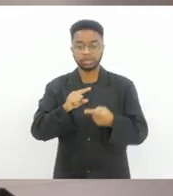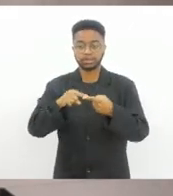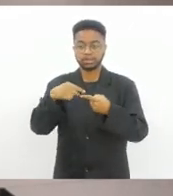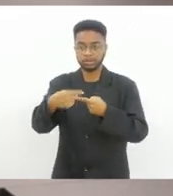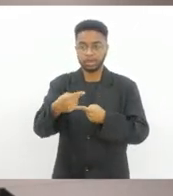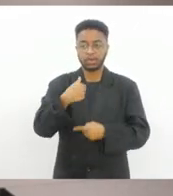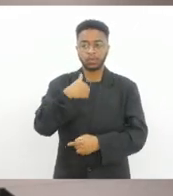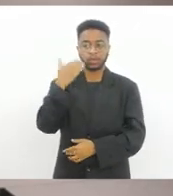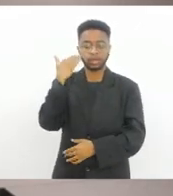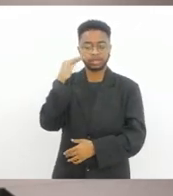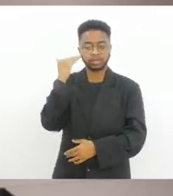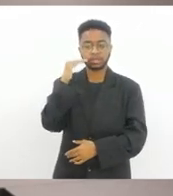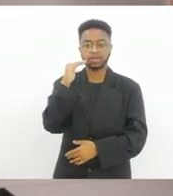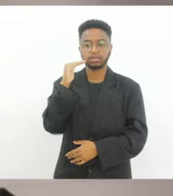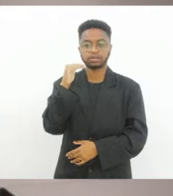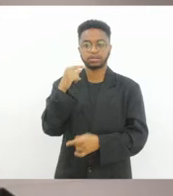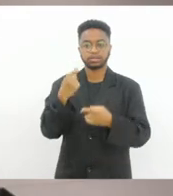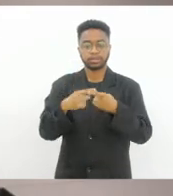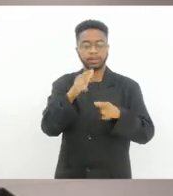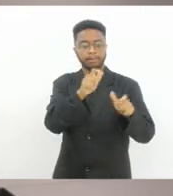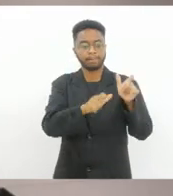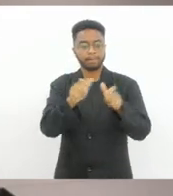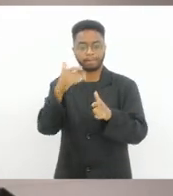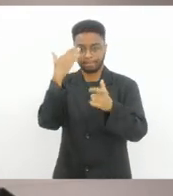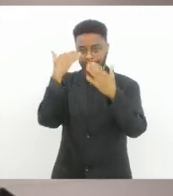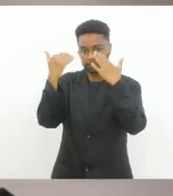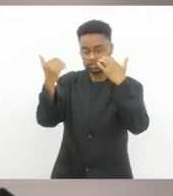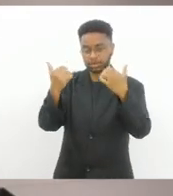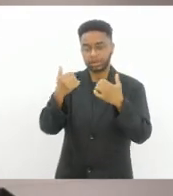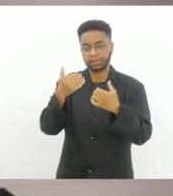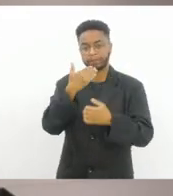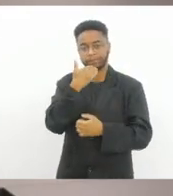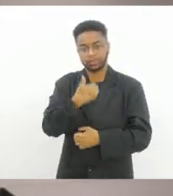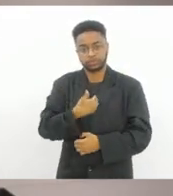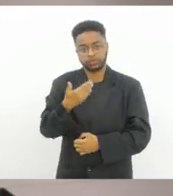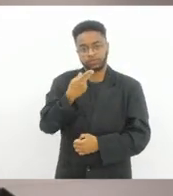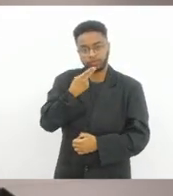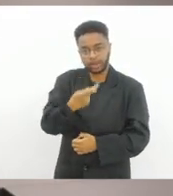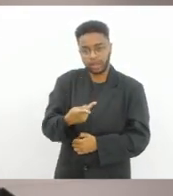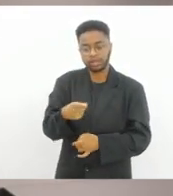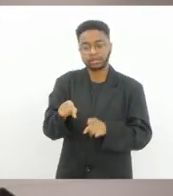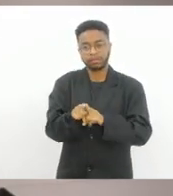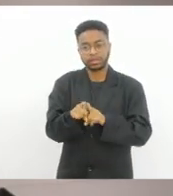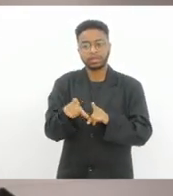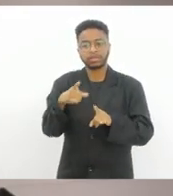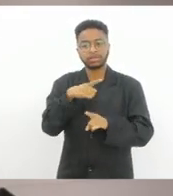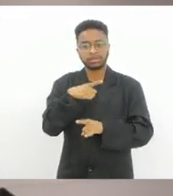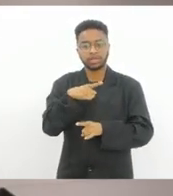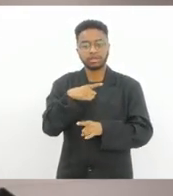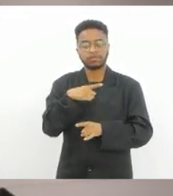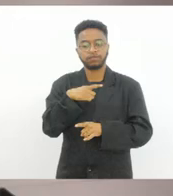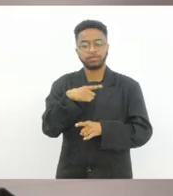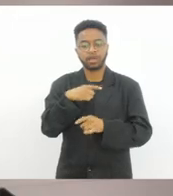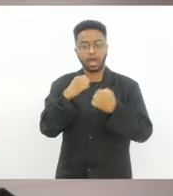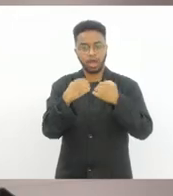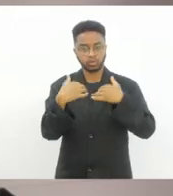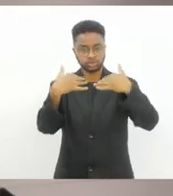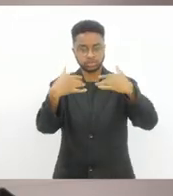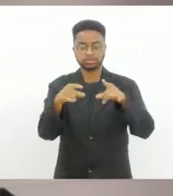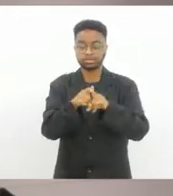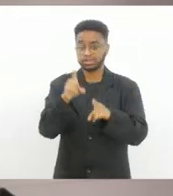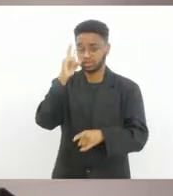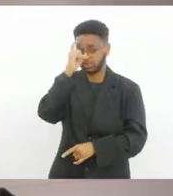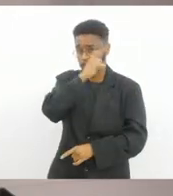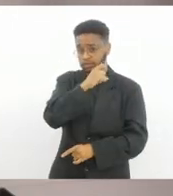fui entendendo assim, né? Foram me chamando para falar. Teve audiência também, a audiência com ele foi muito difícil,